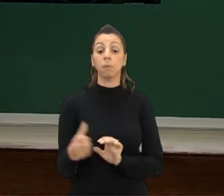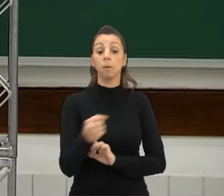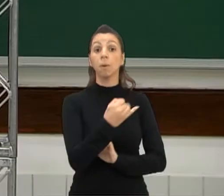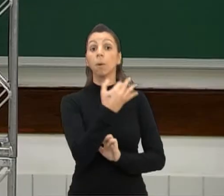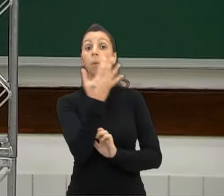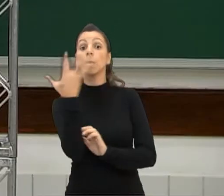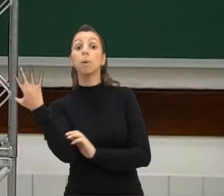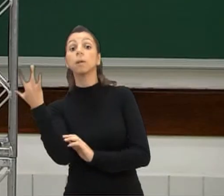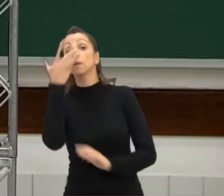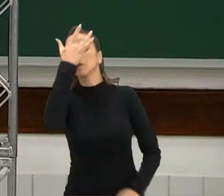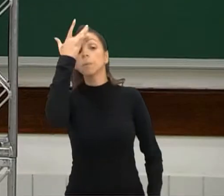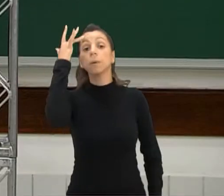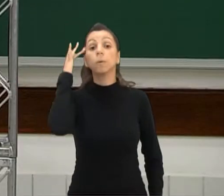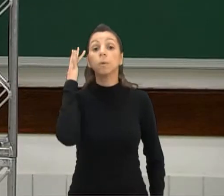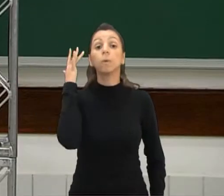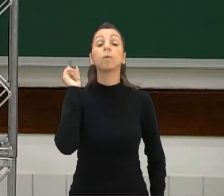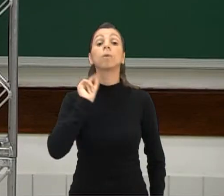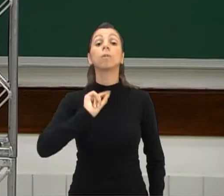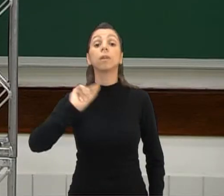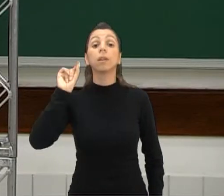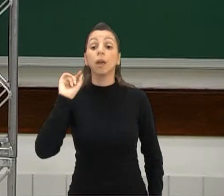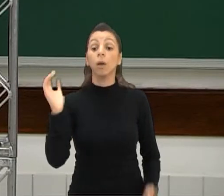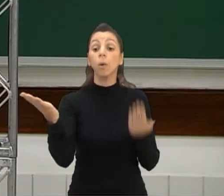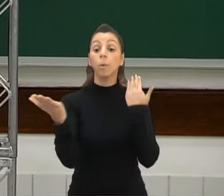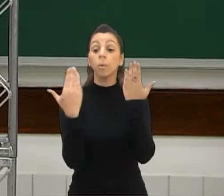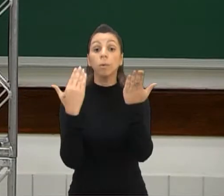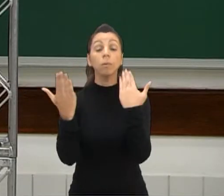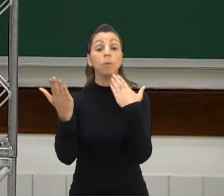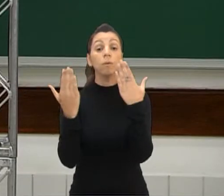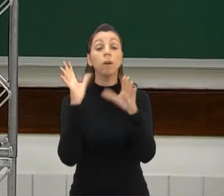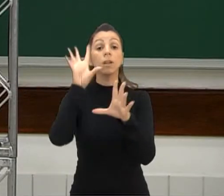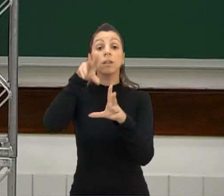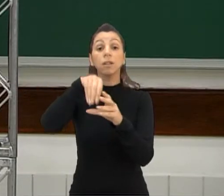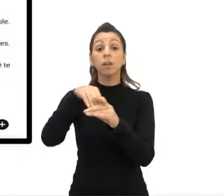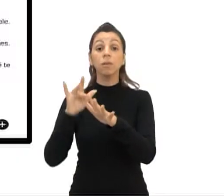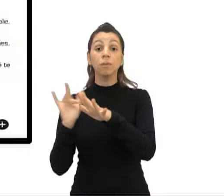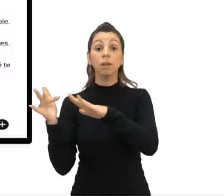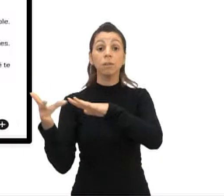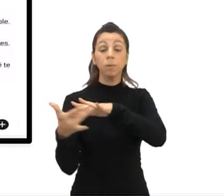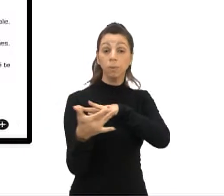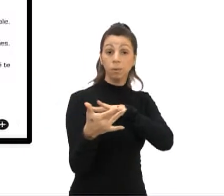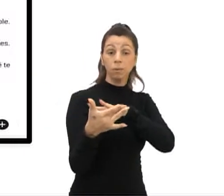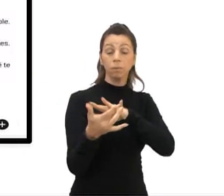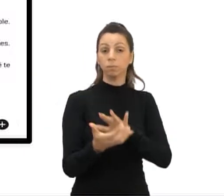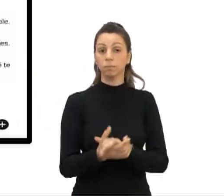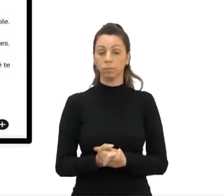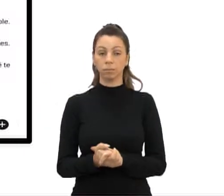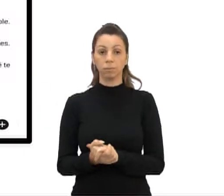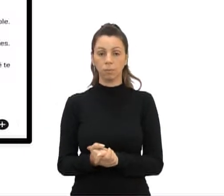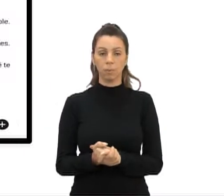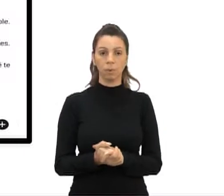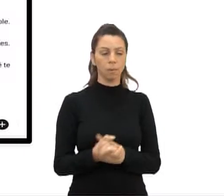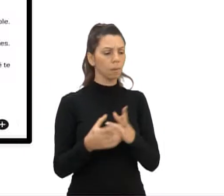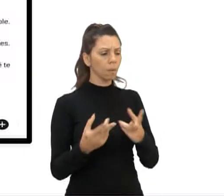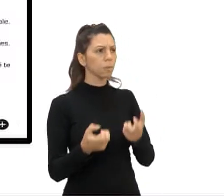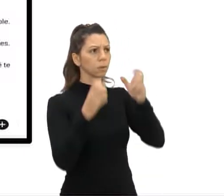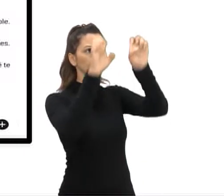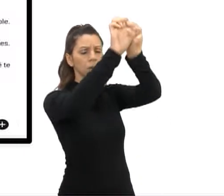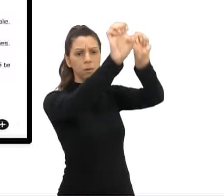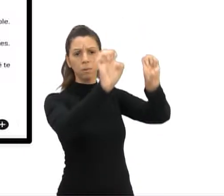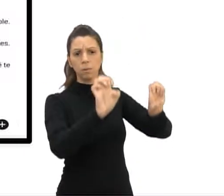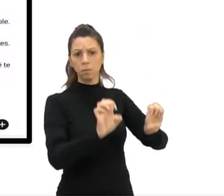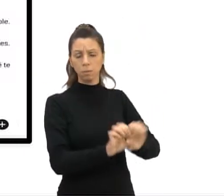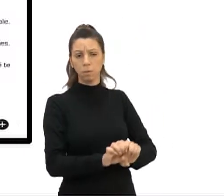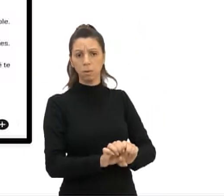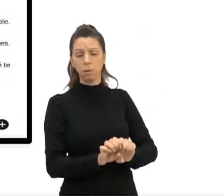nesse chat? Quantas pessoas falam nesse chat? Bom, olhando, observando a construção do texto, a gente percebe que são